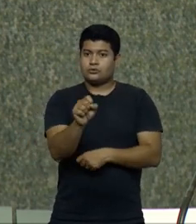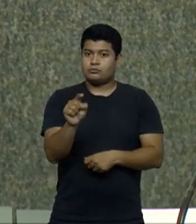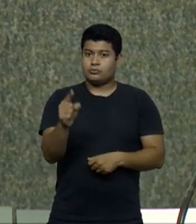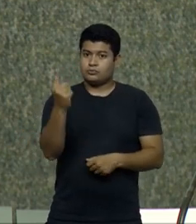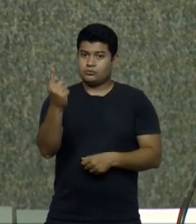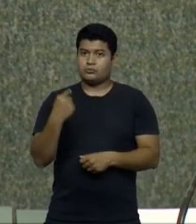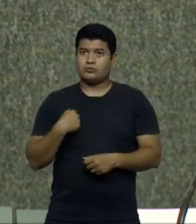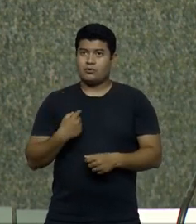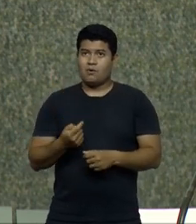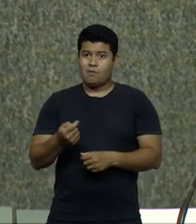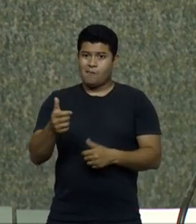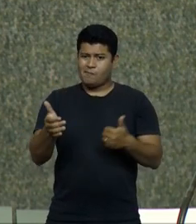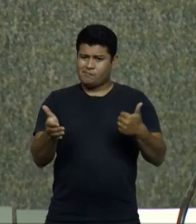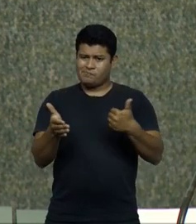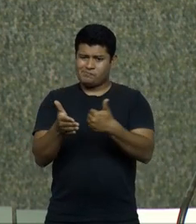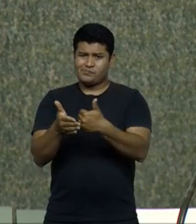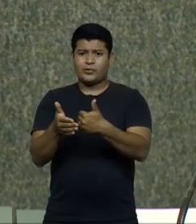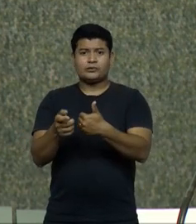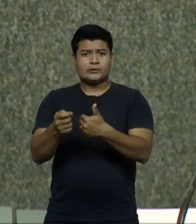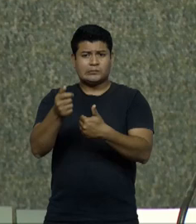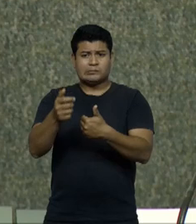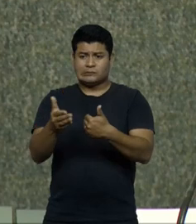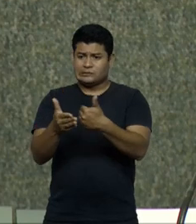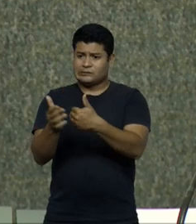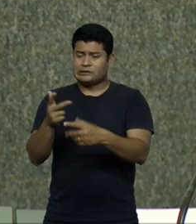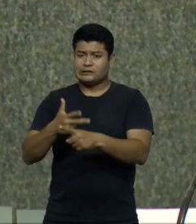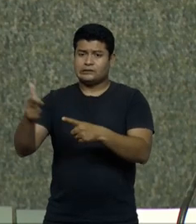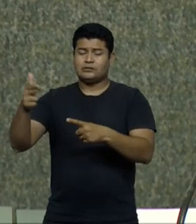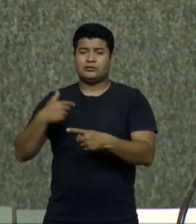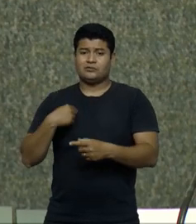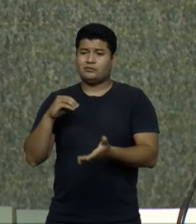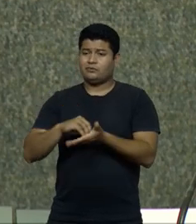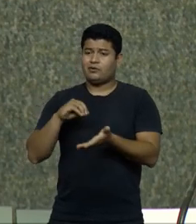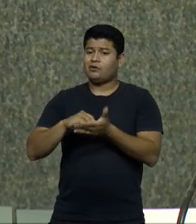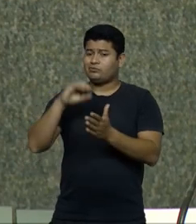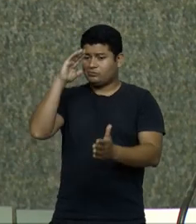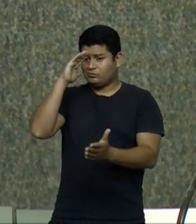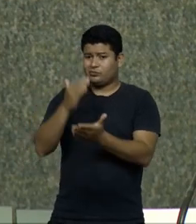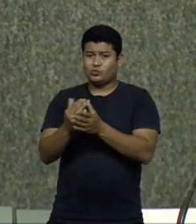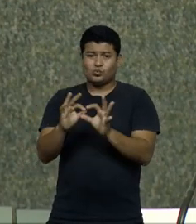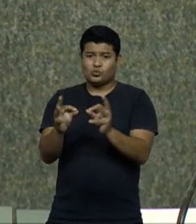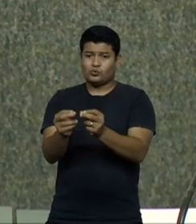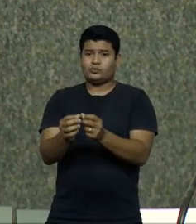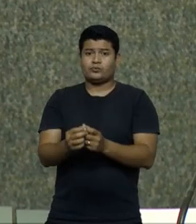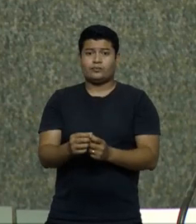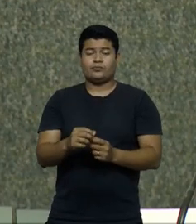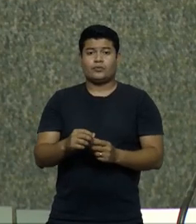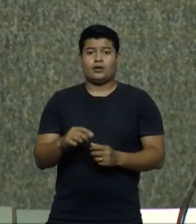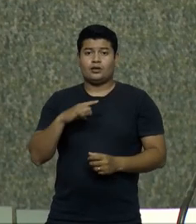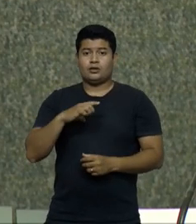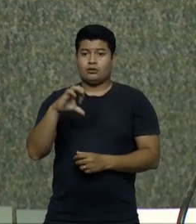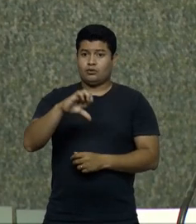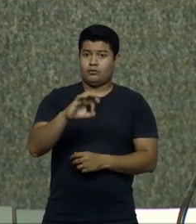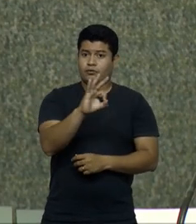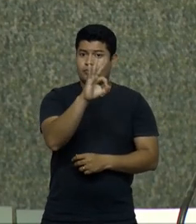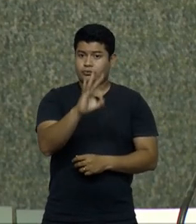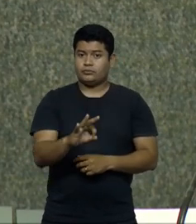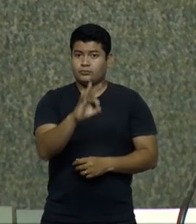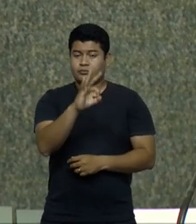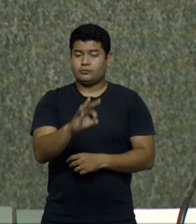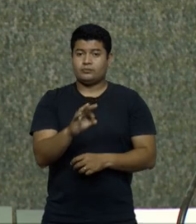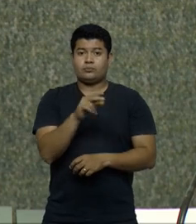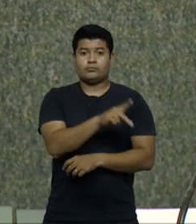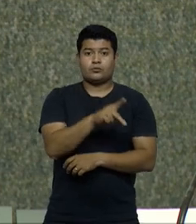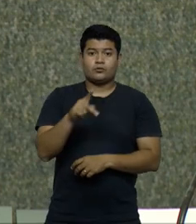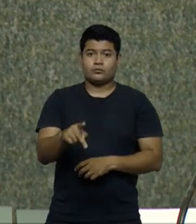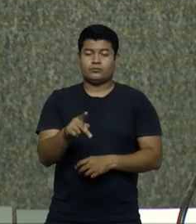vai vencer muito também que não será cumprido infelizmente do Plano Nacional de Educação que estabelece noventa porcento de professores efetivos